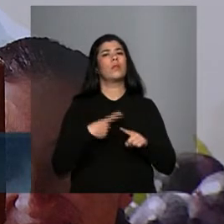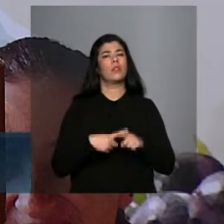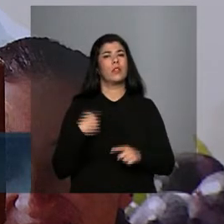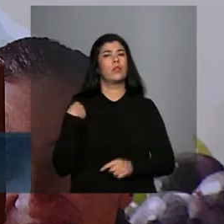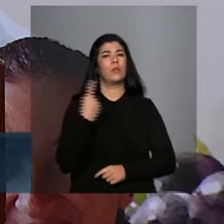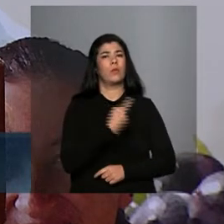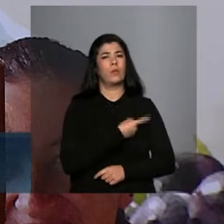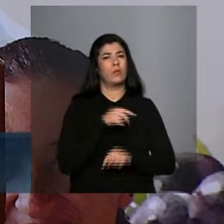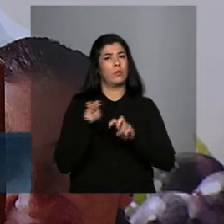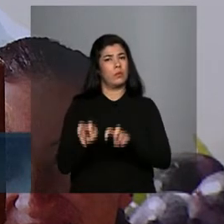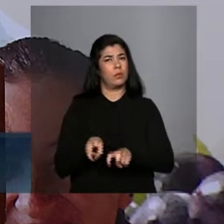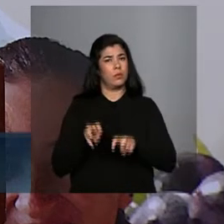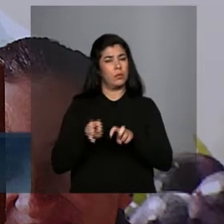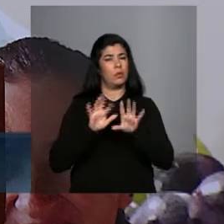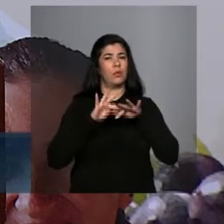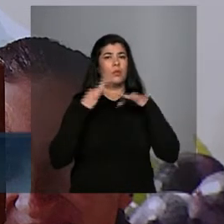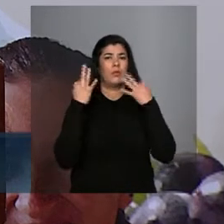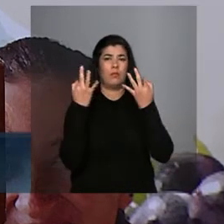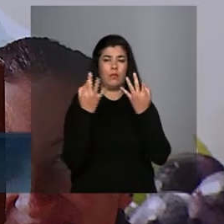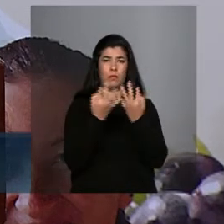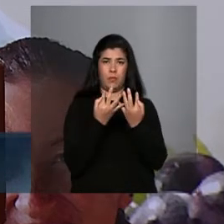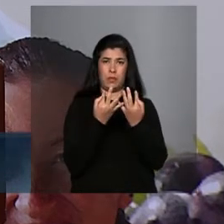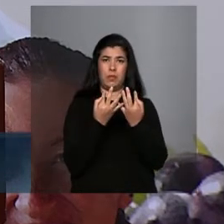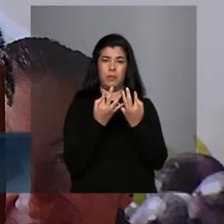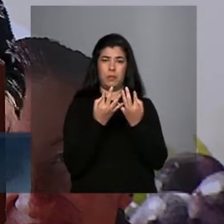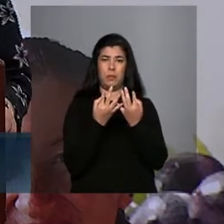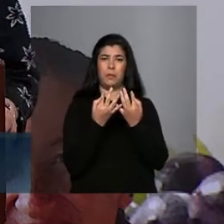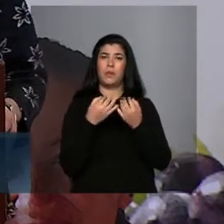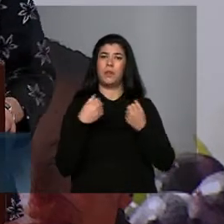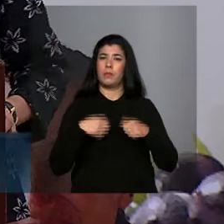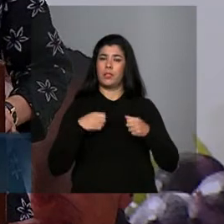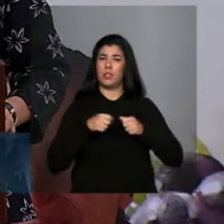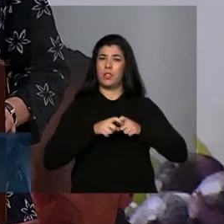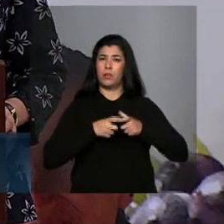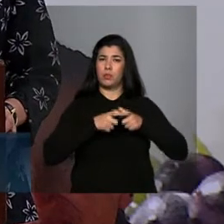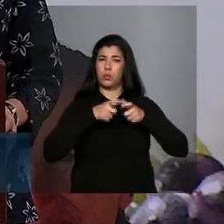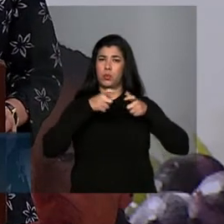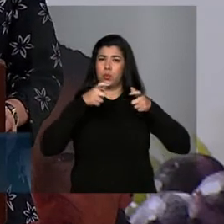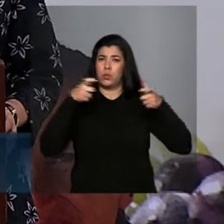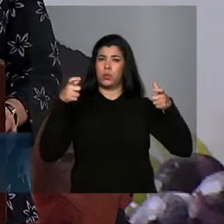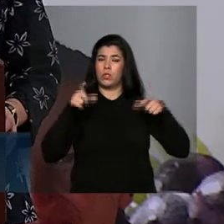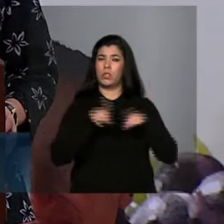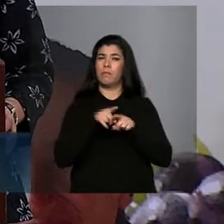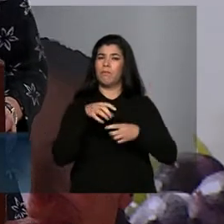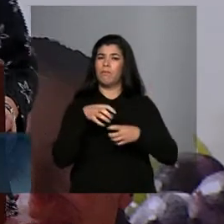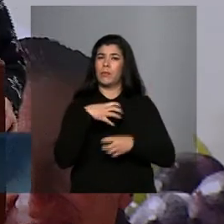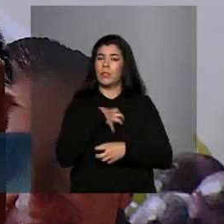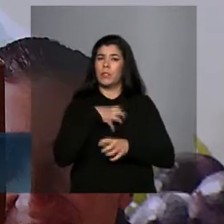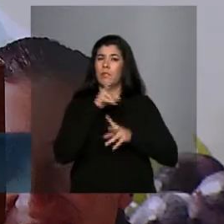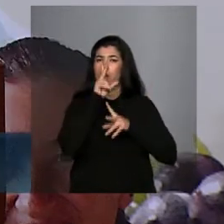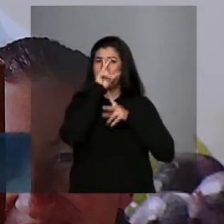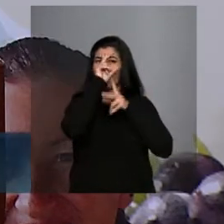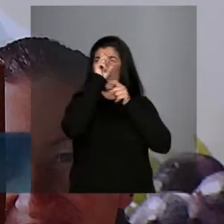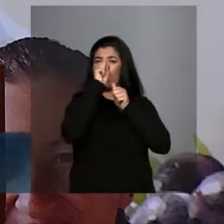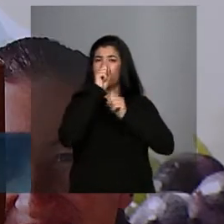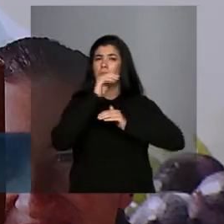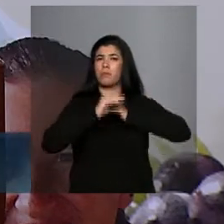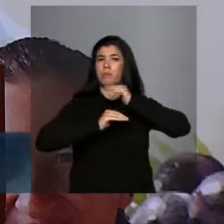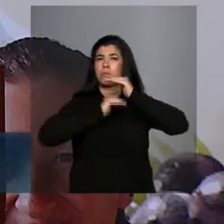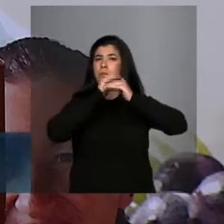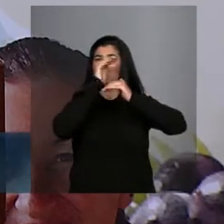agricultura familiar do nosso país crescesse, se fortalecesse e